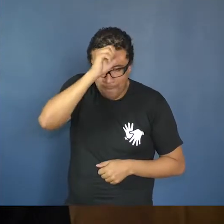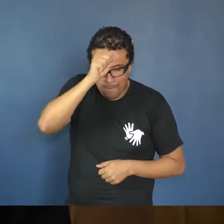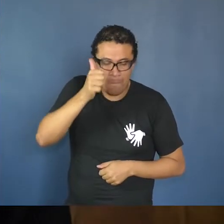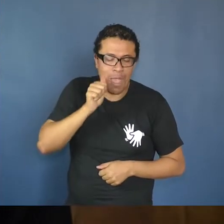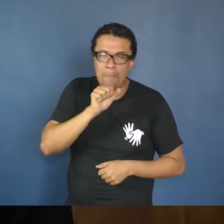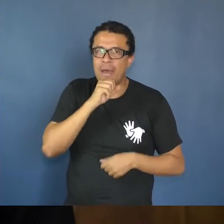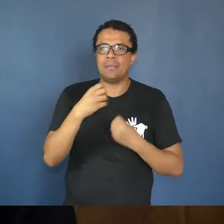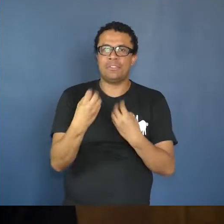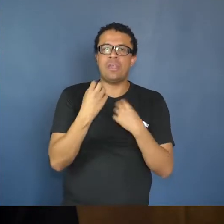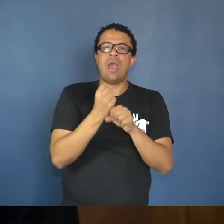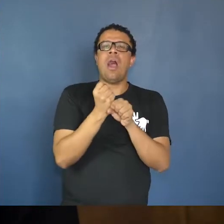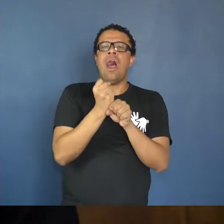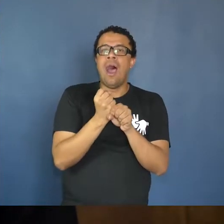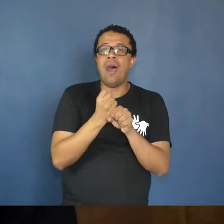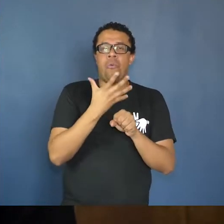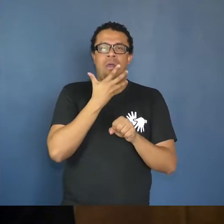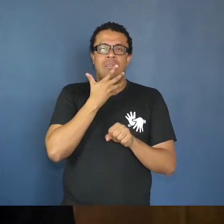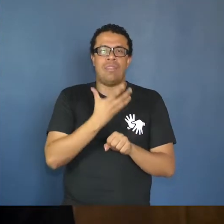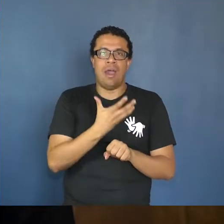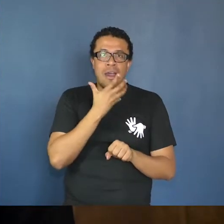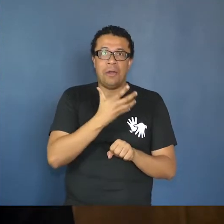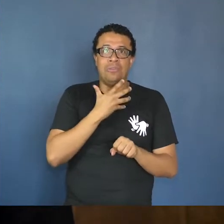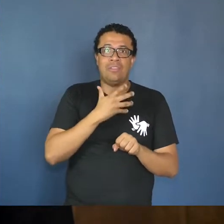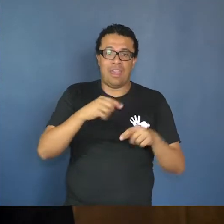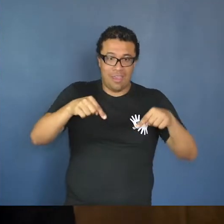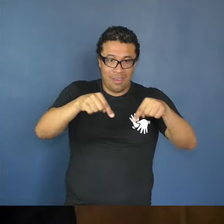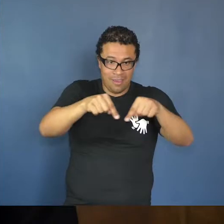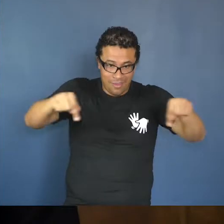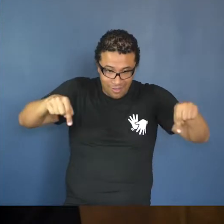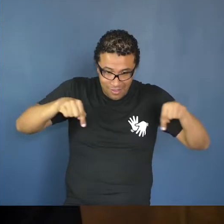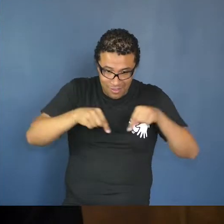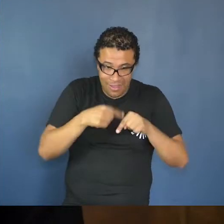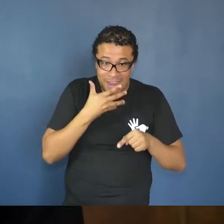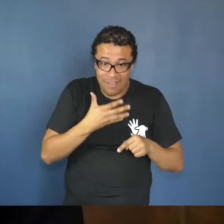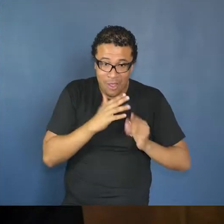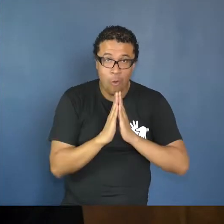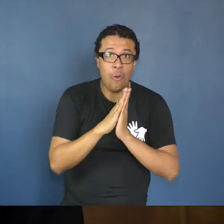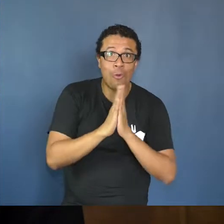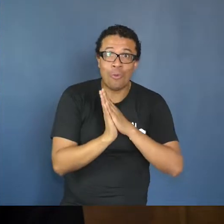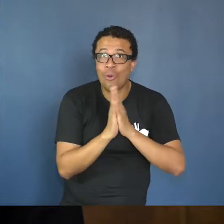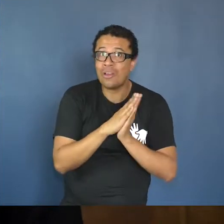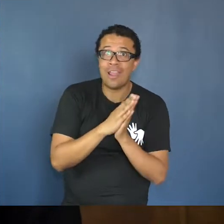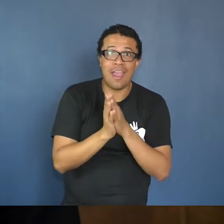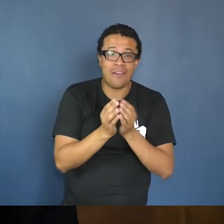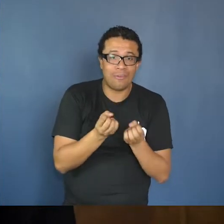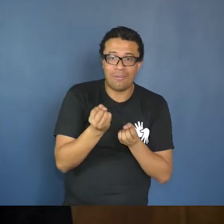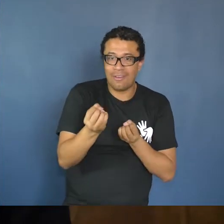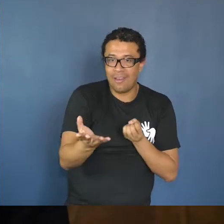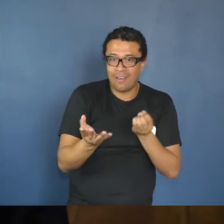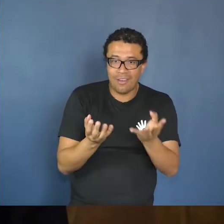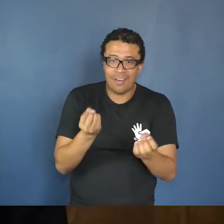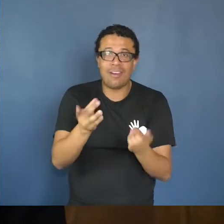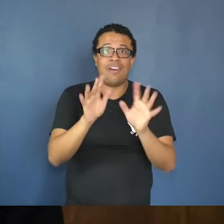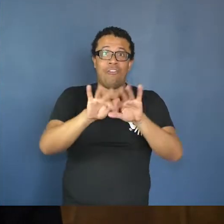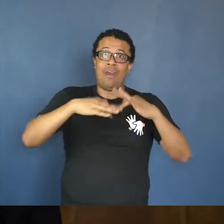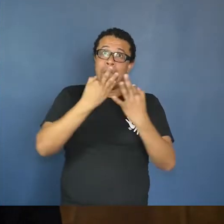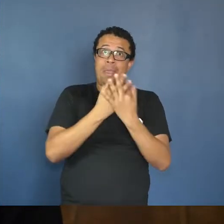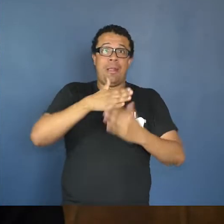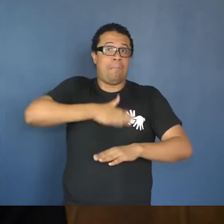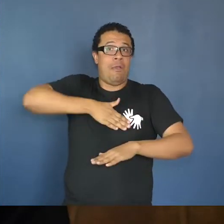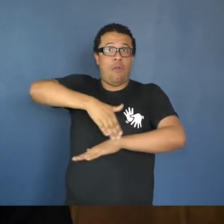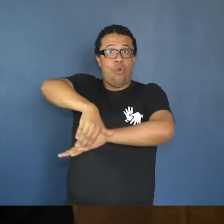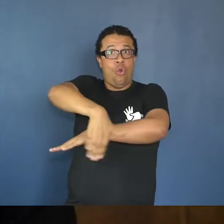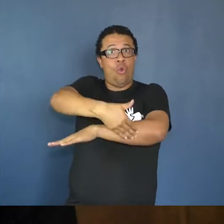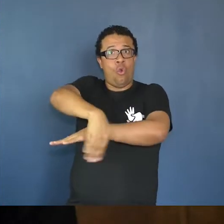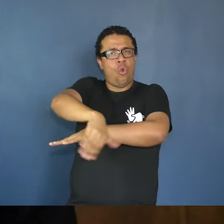eu aprendi com minha mãe. Todo ano de Natal, ela fazia os presépios e doava para algumas famílias